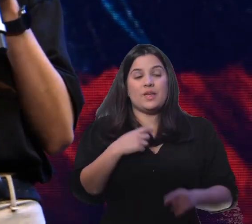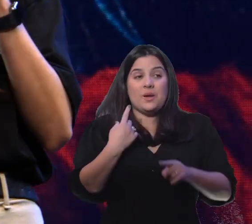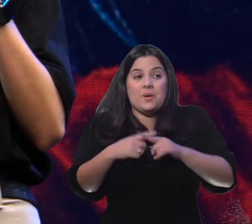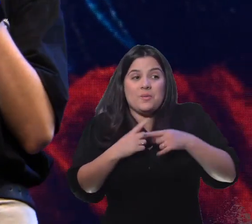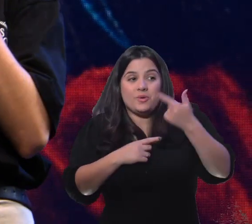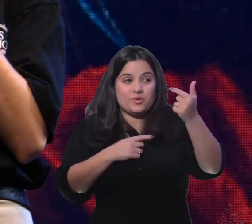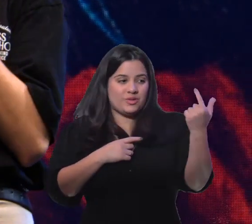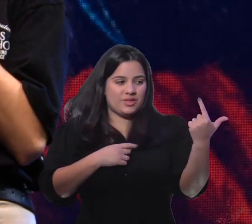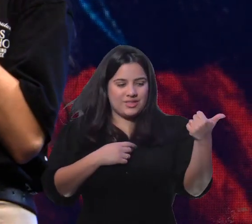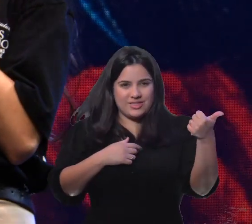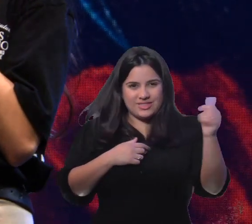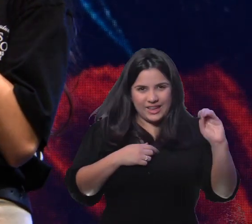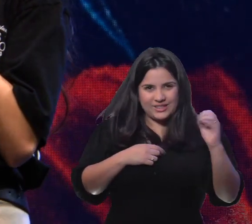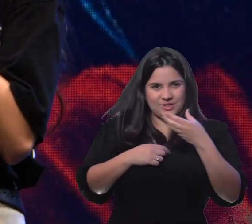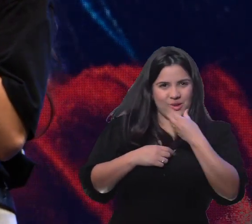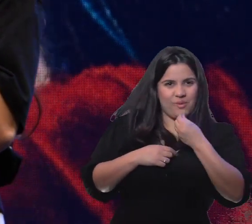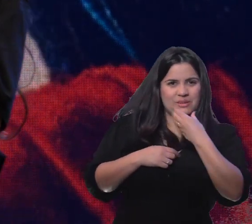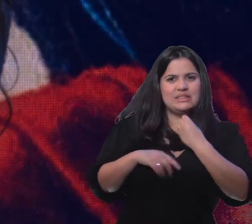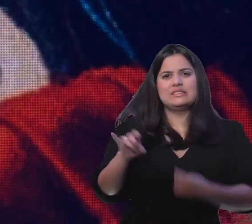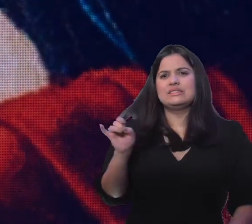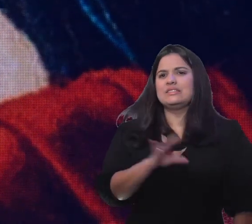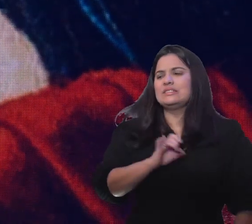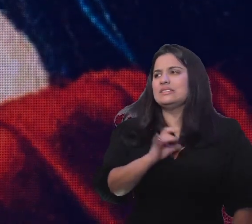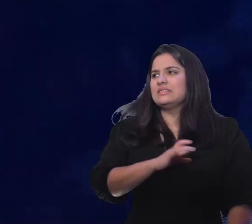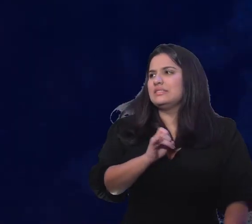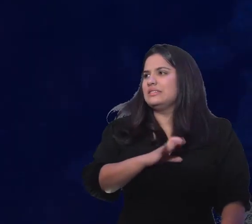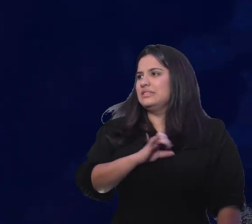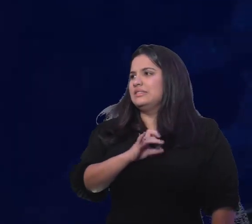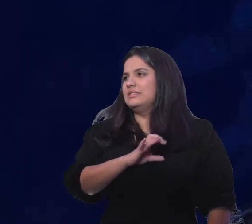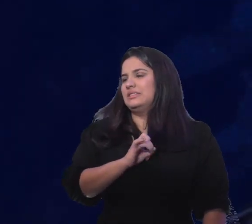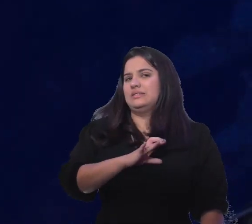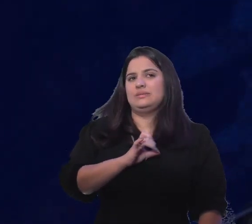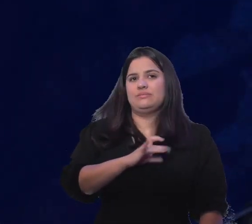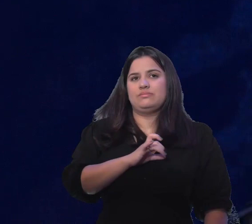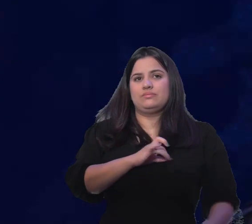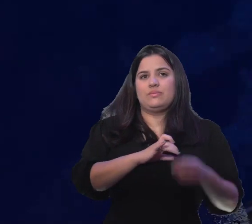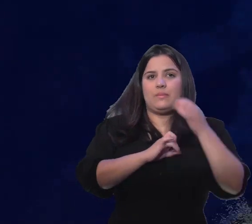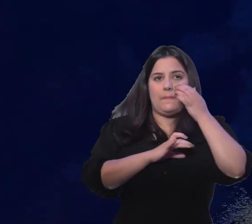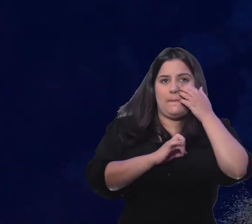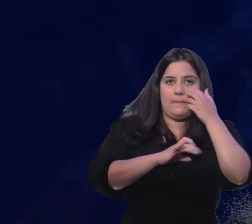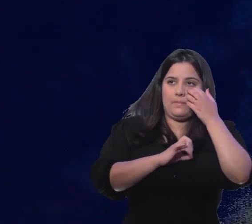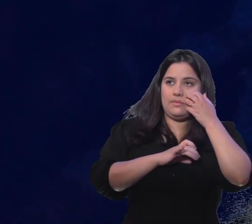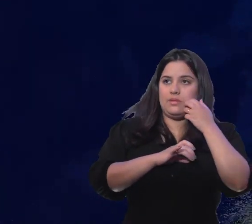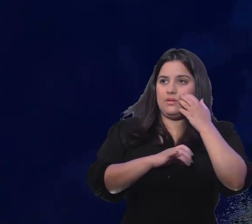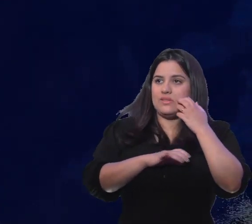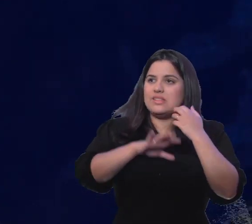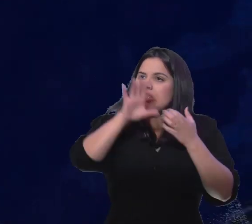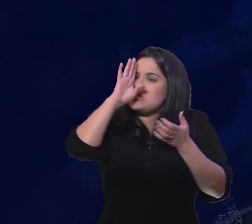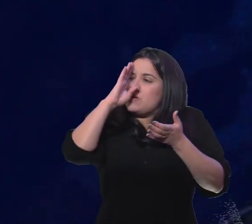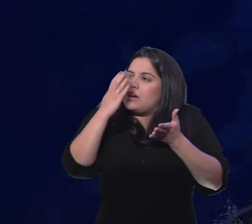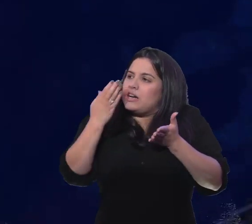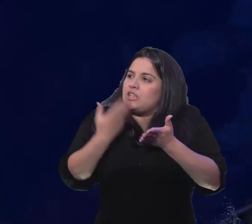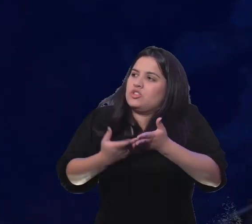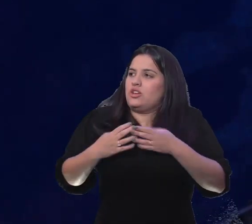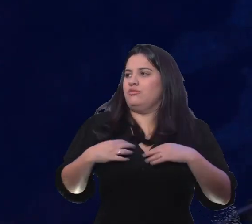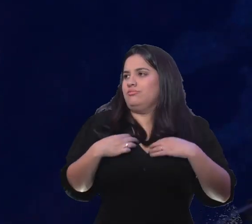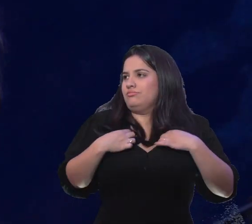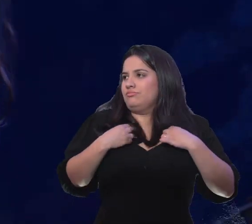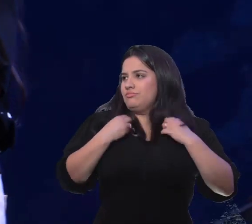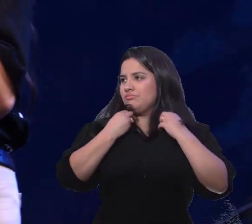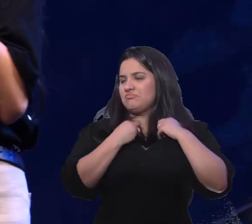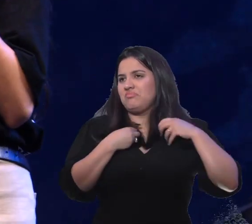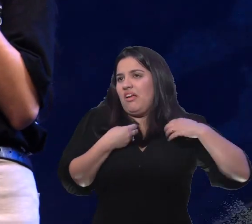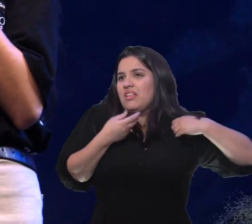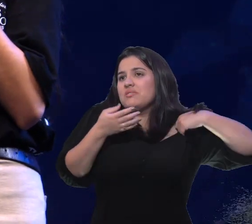aterrorizados, eles estavam morrendo de medo em relação ao que eles tinham visto, e eles não criam que realmente eles poderiam entrar naquela terra.